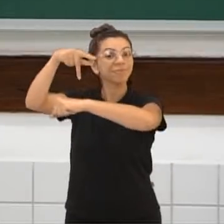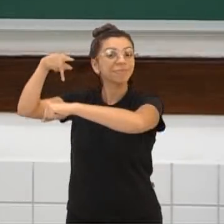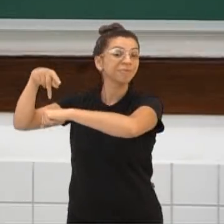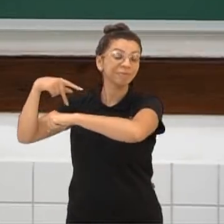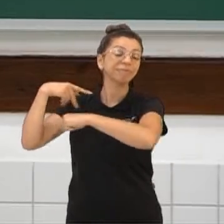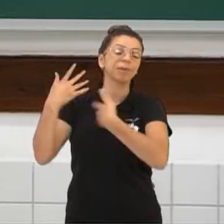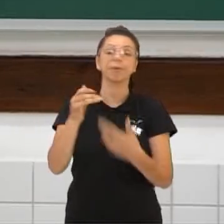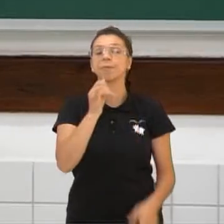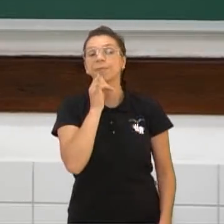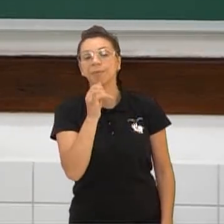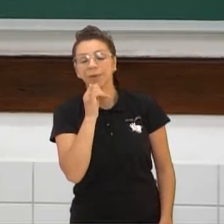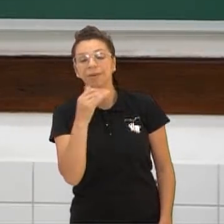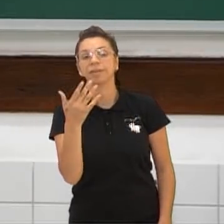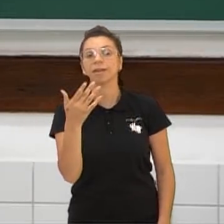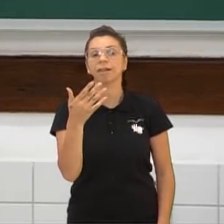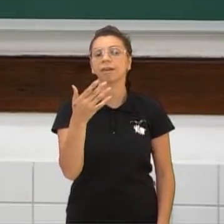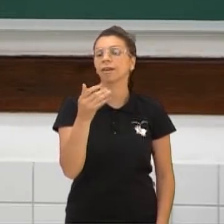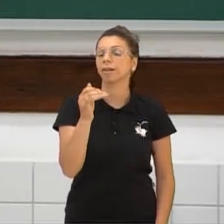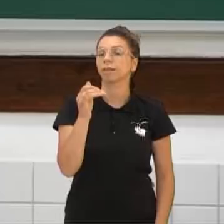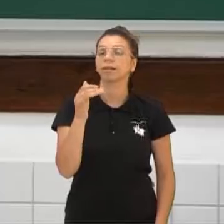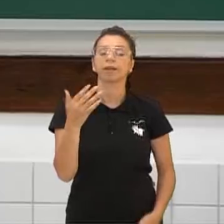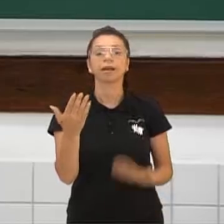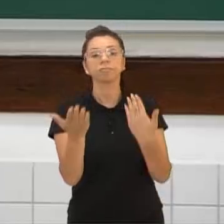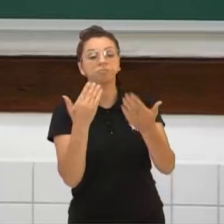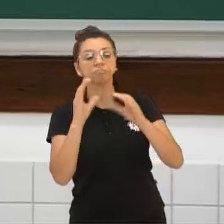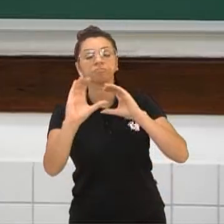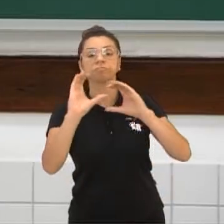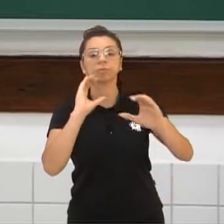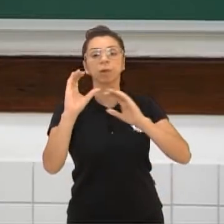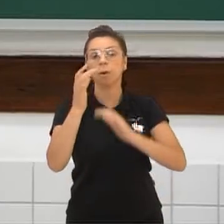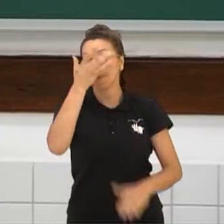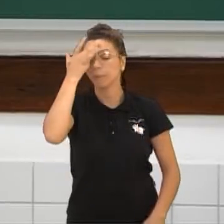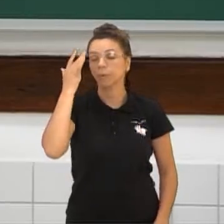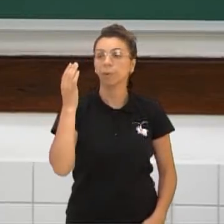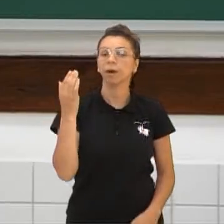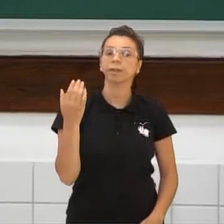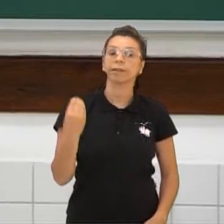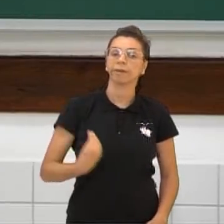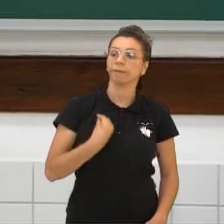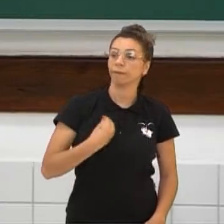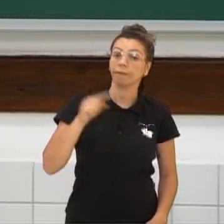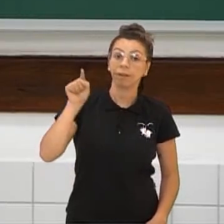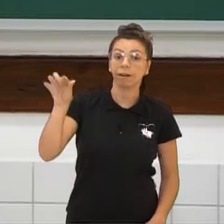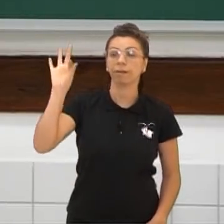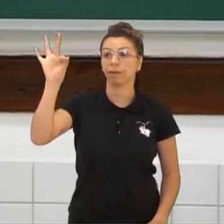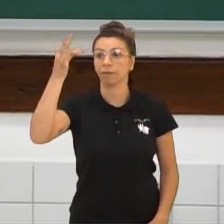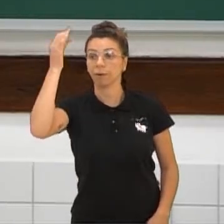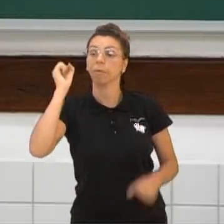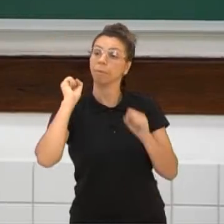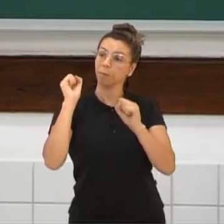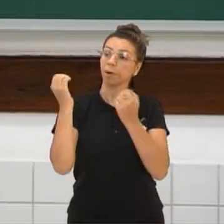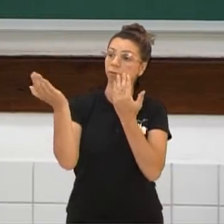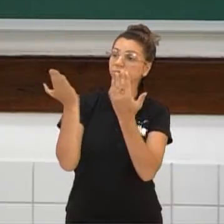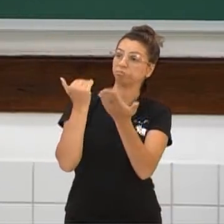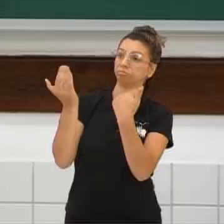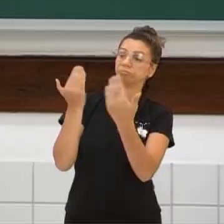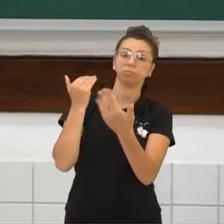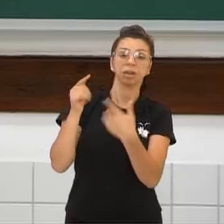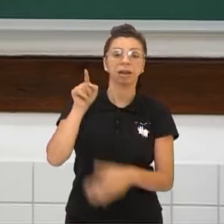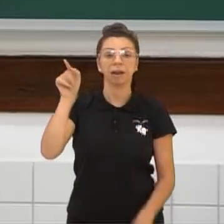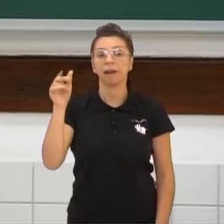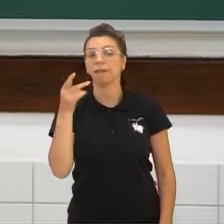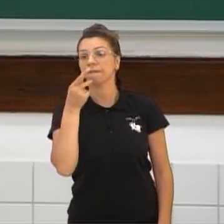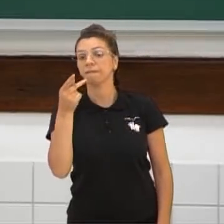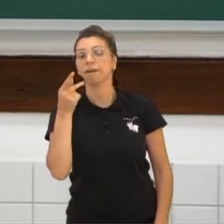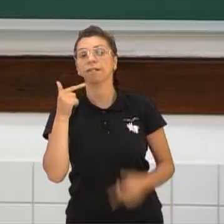com alguém que mora lá na França, você pode se comunicar com ele em inglês, mesmo você falando português e ele falando